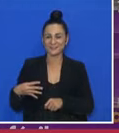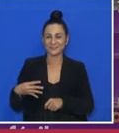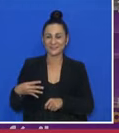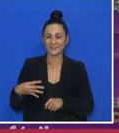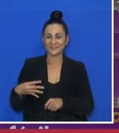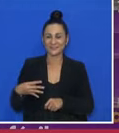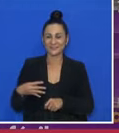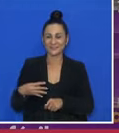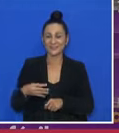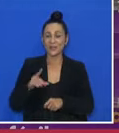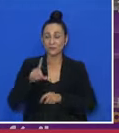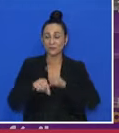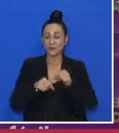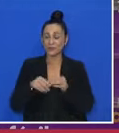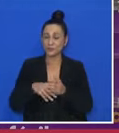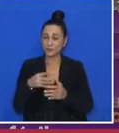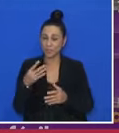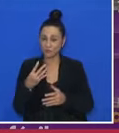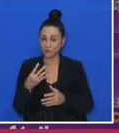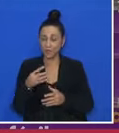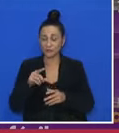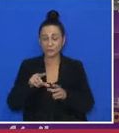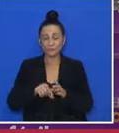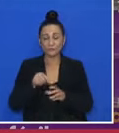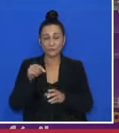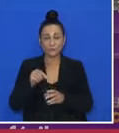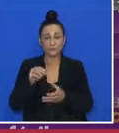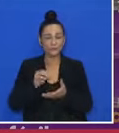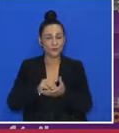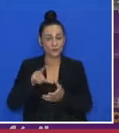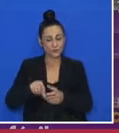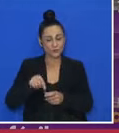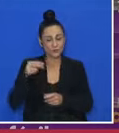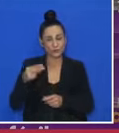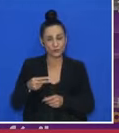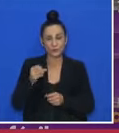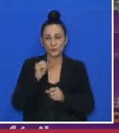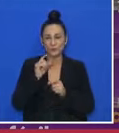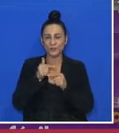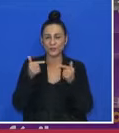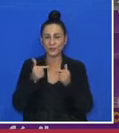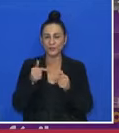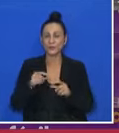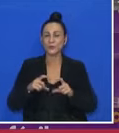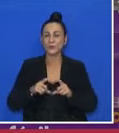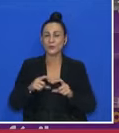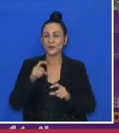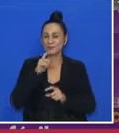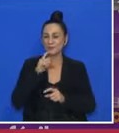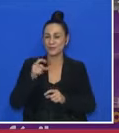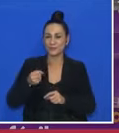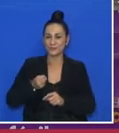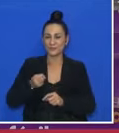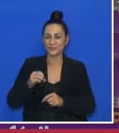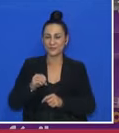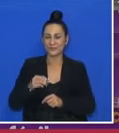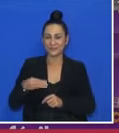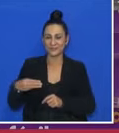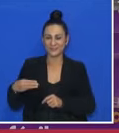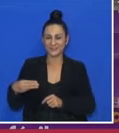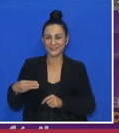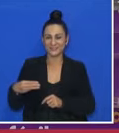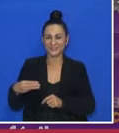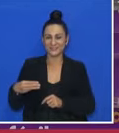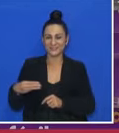04. Foram sorteados 4 números, faltam 2. Boa sorte. Bola verde 03. Verde